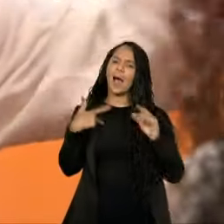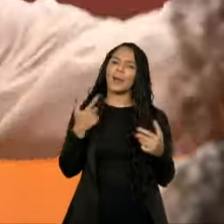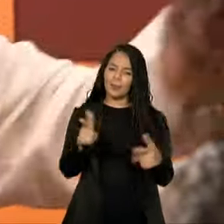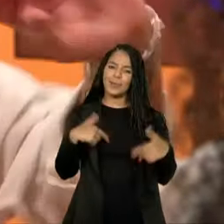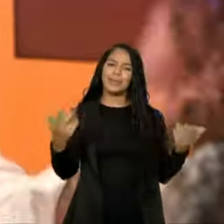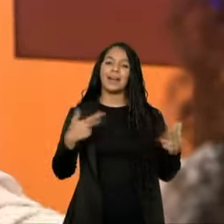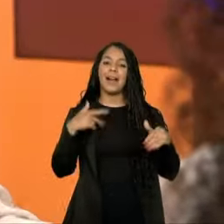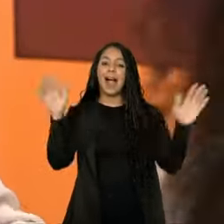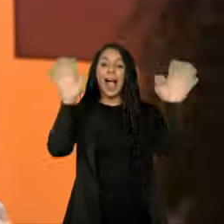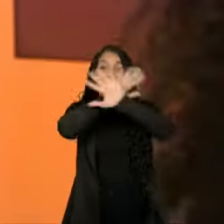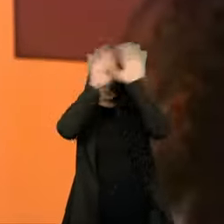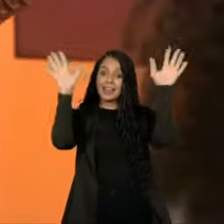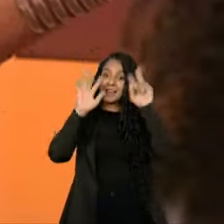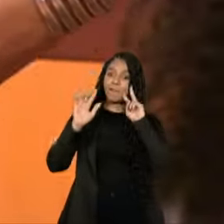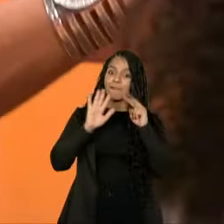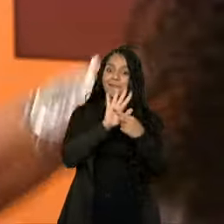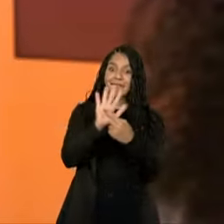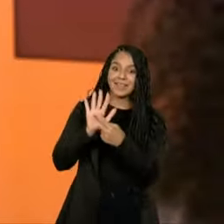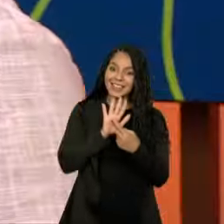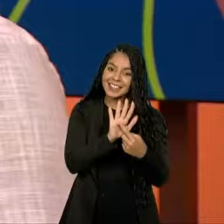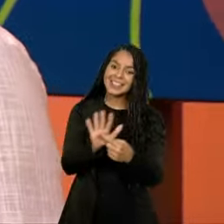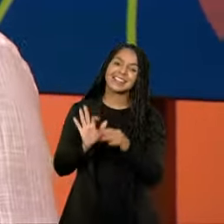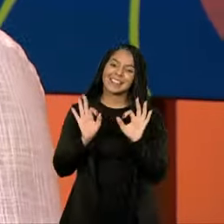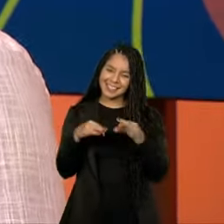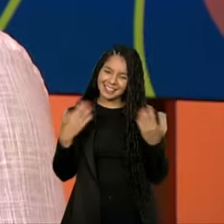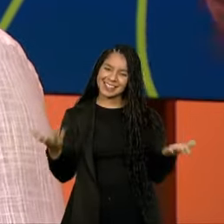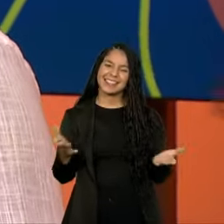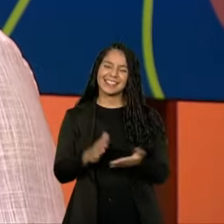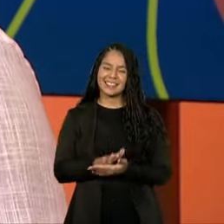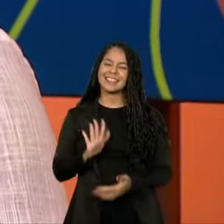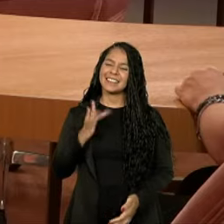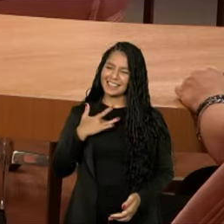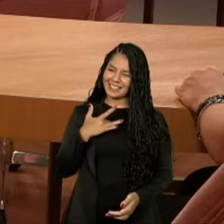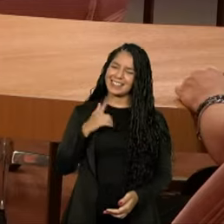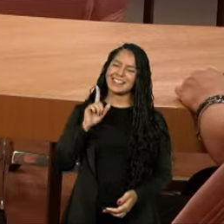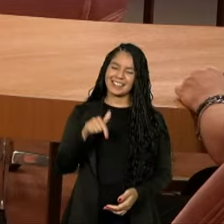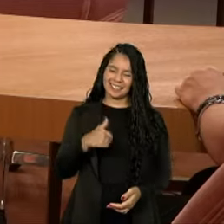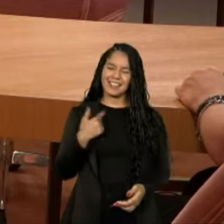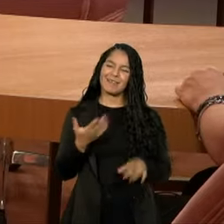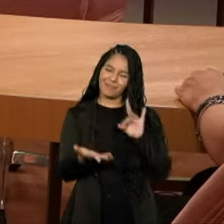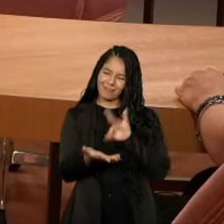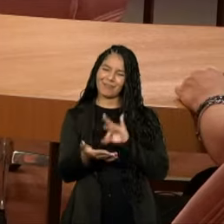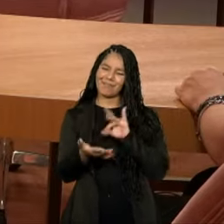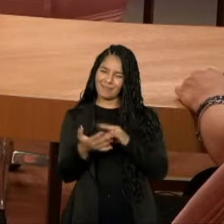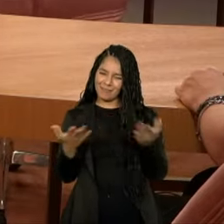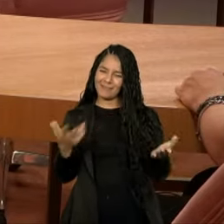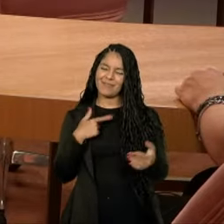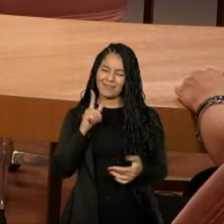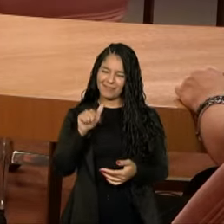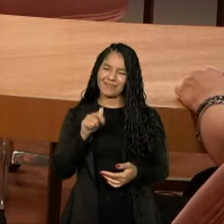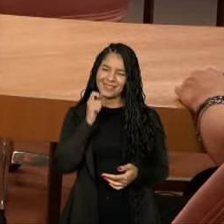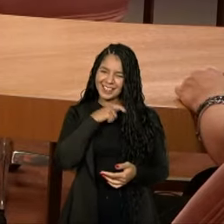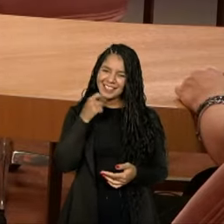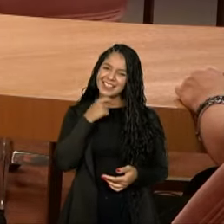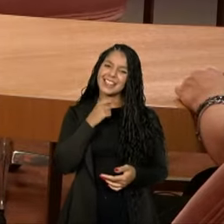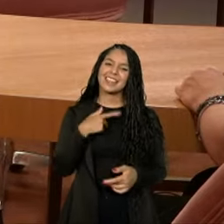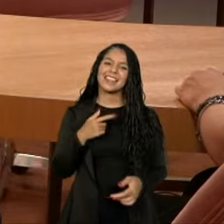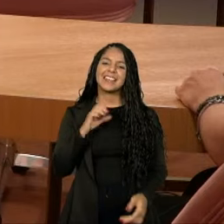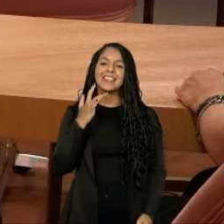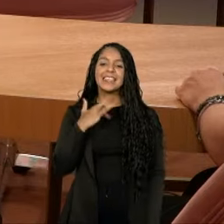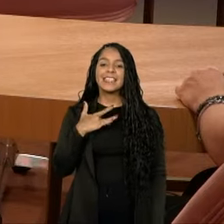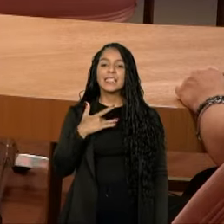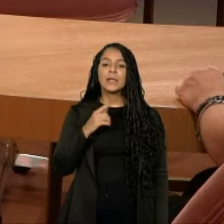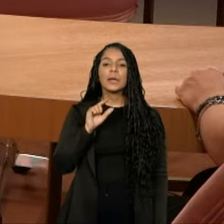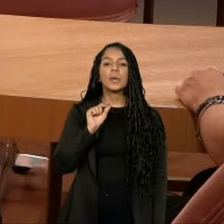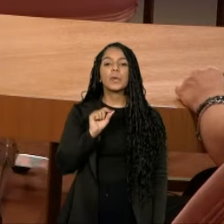Quarto apareceu... janela tá aberta, daqui. Isso era surreal. Essa cena era muito engraçada. Eu queria perguntar, o que